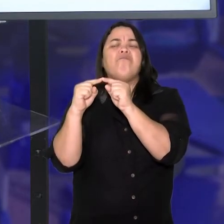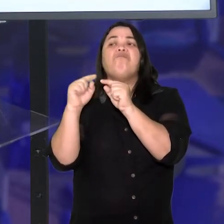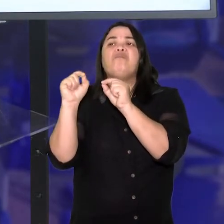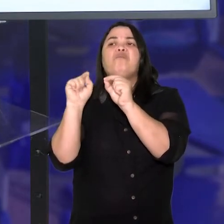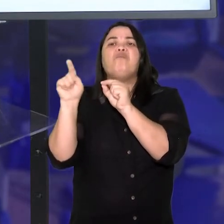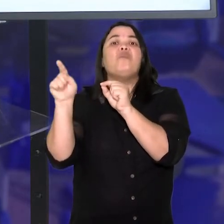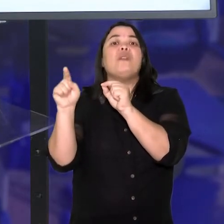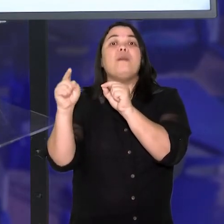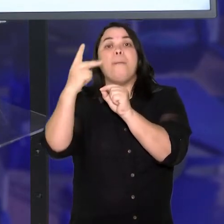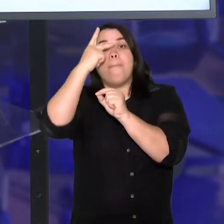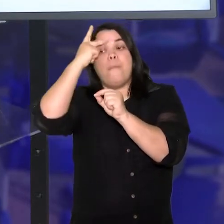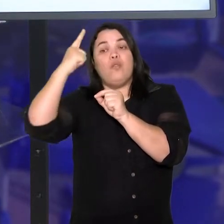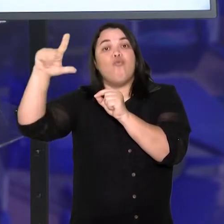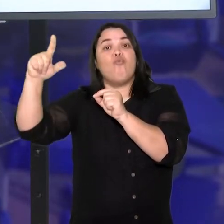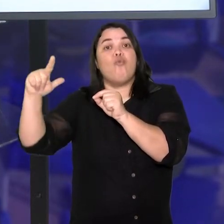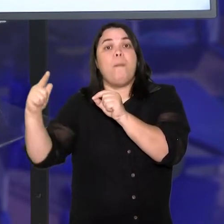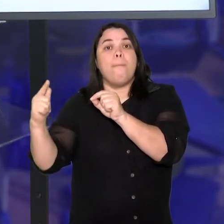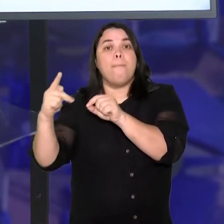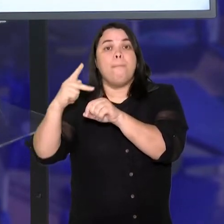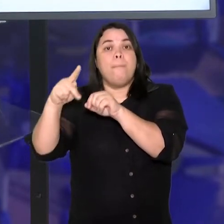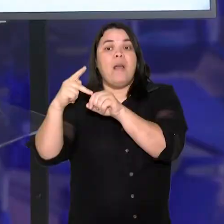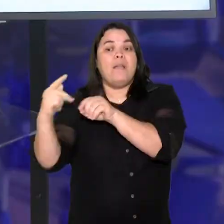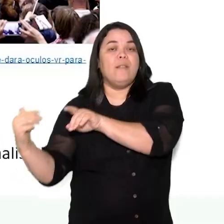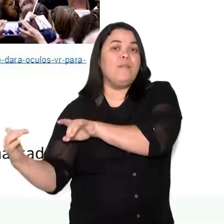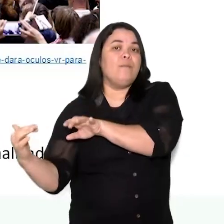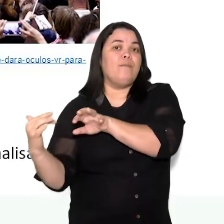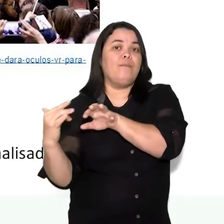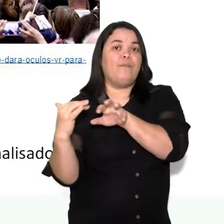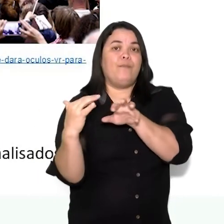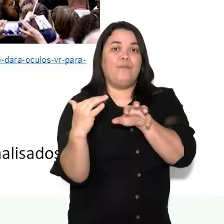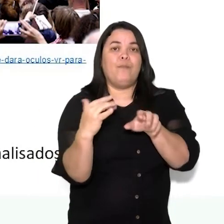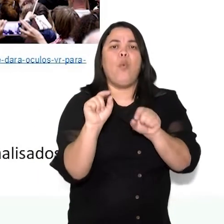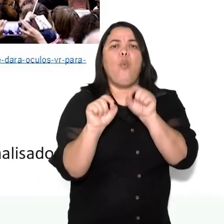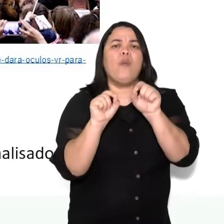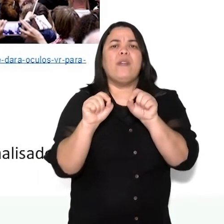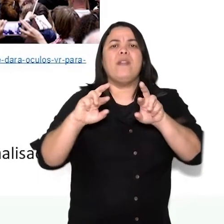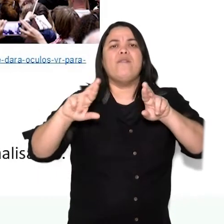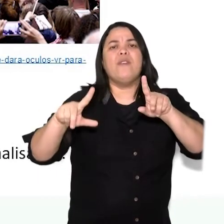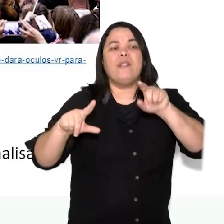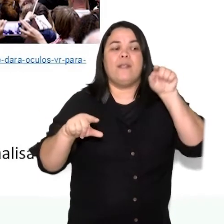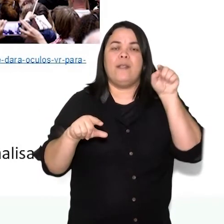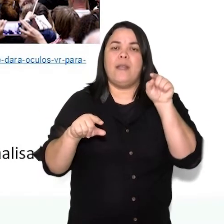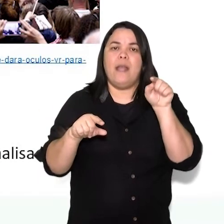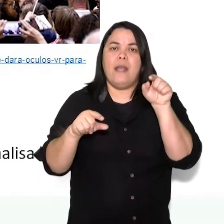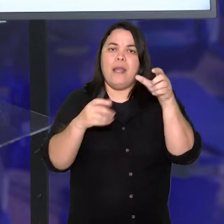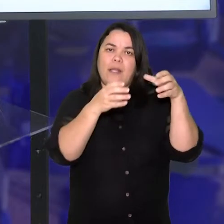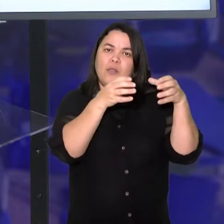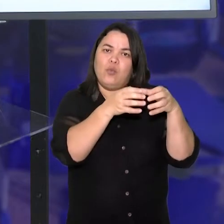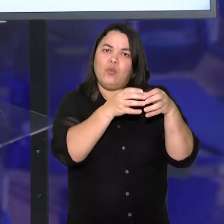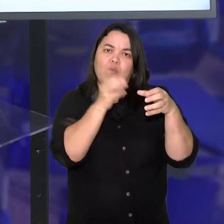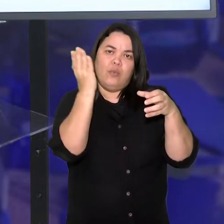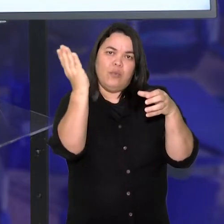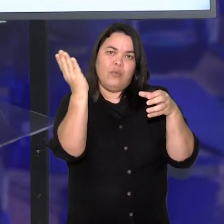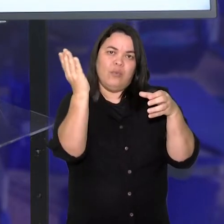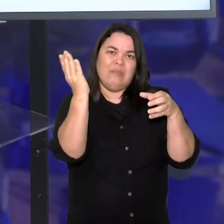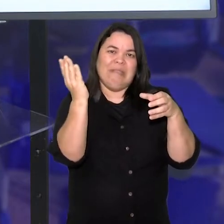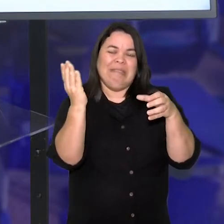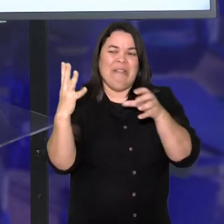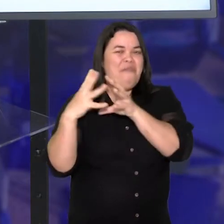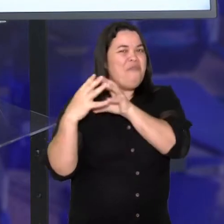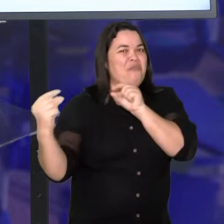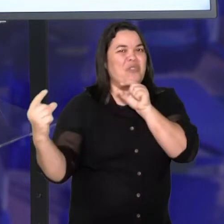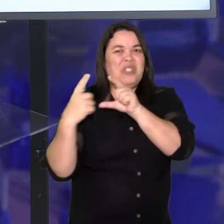ó, migrações, tá certo? E quais são os elementos diferentes? A diferença é que aqui é migração